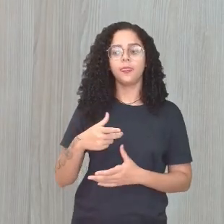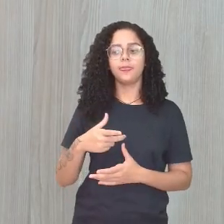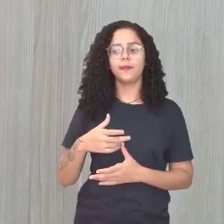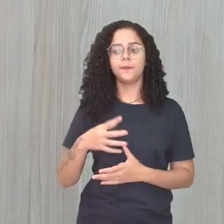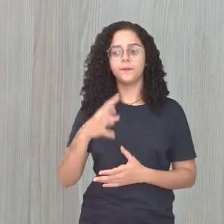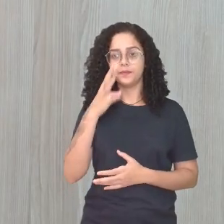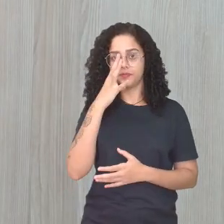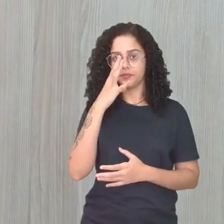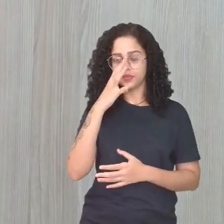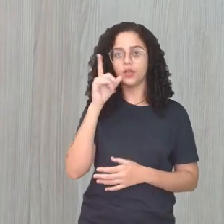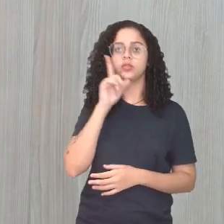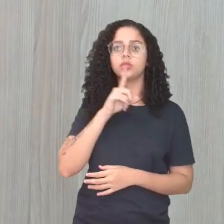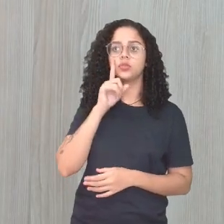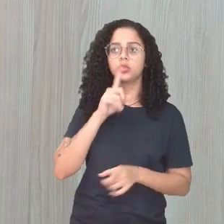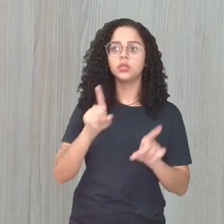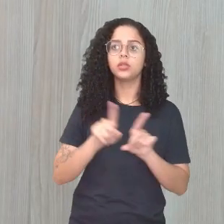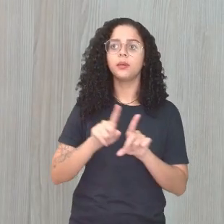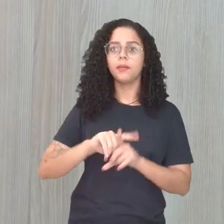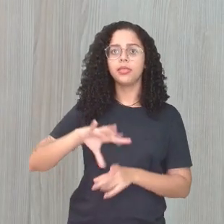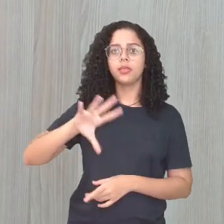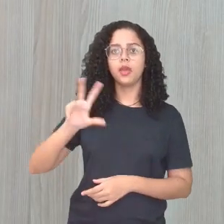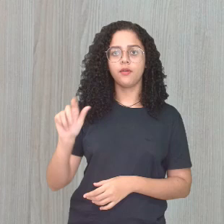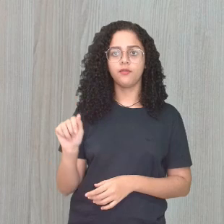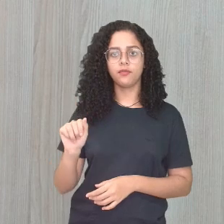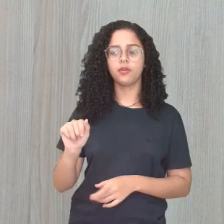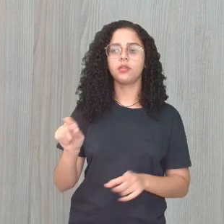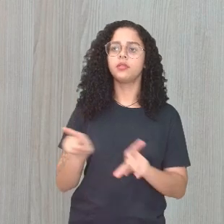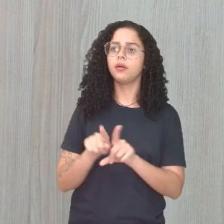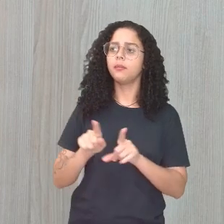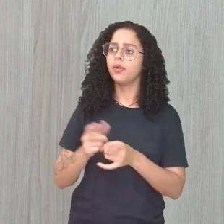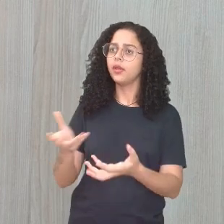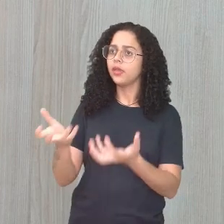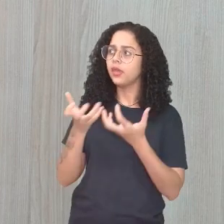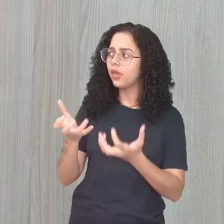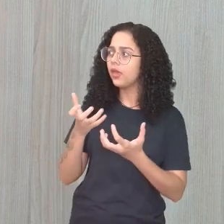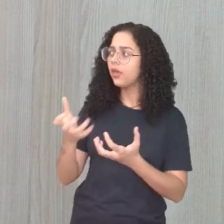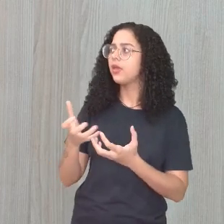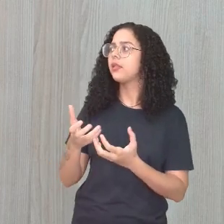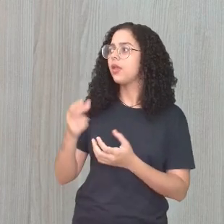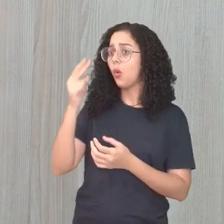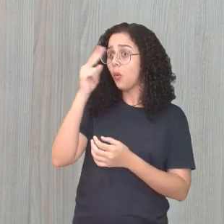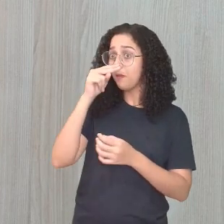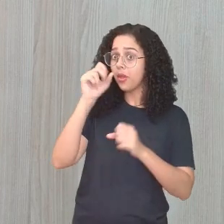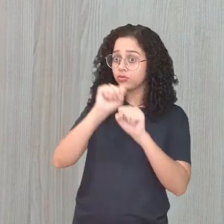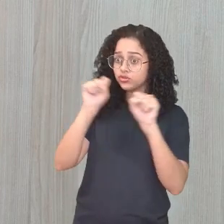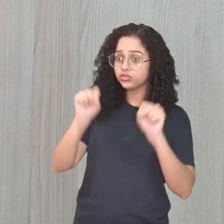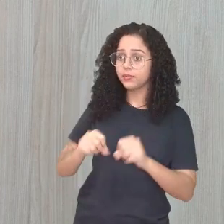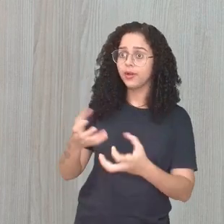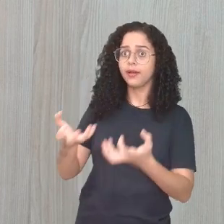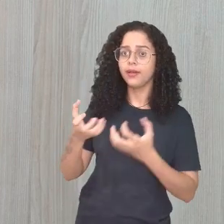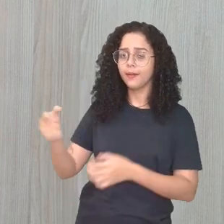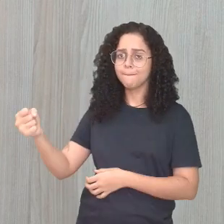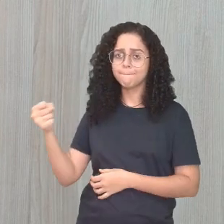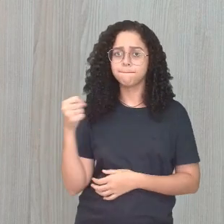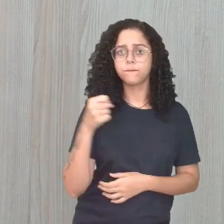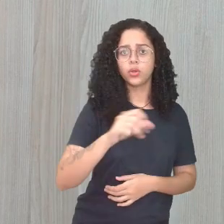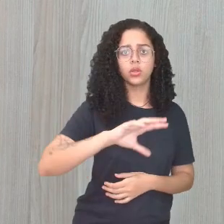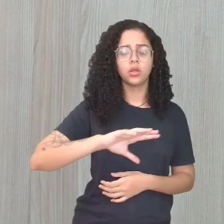dos Estados Unidos, né, Exatamente. e da África do Sul. Inclusive queria implantar o mesmo sistema, né,